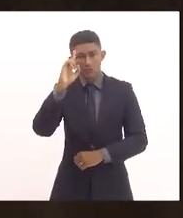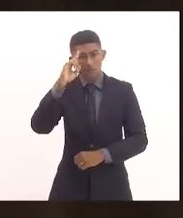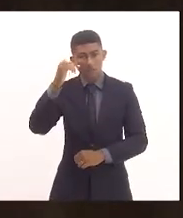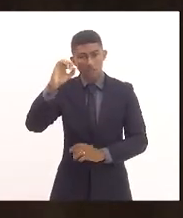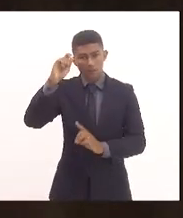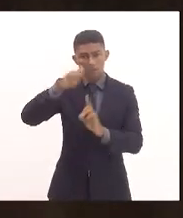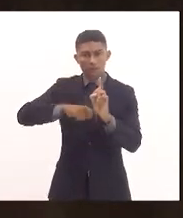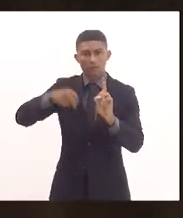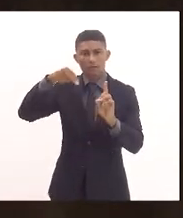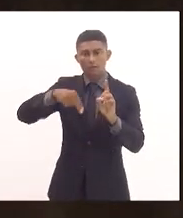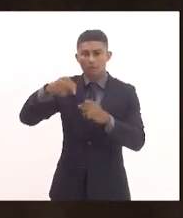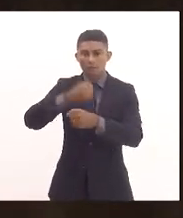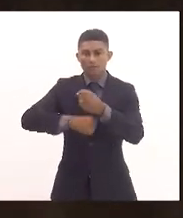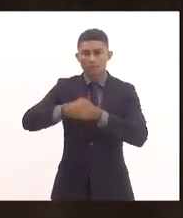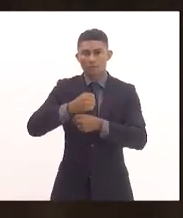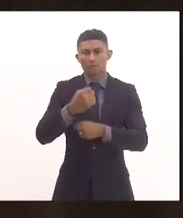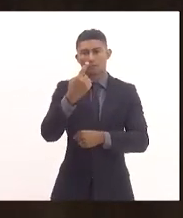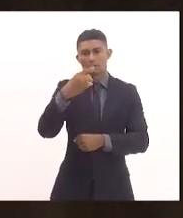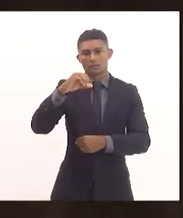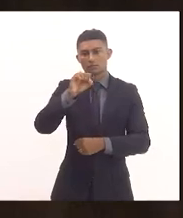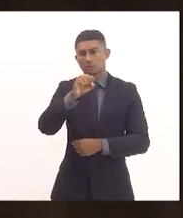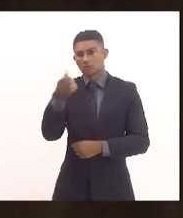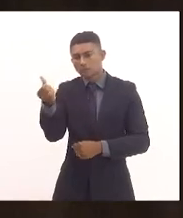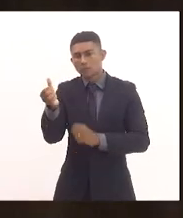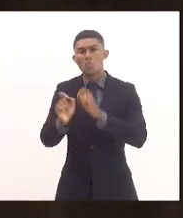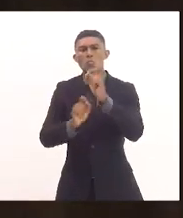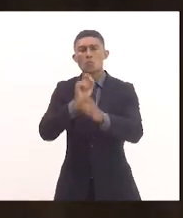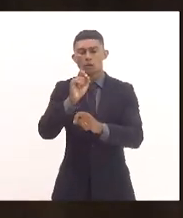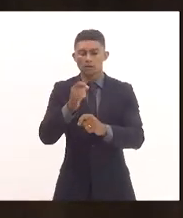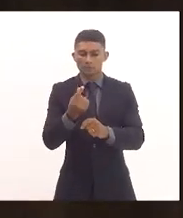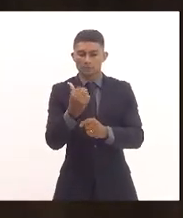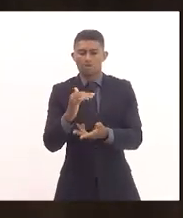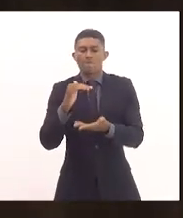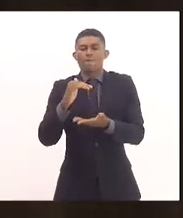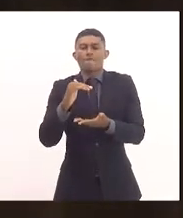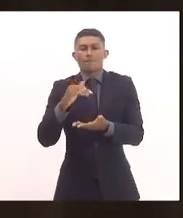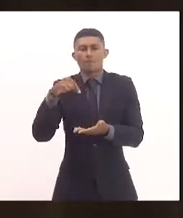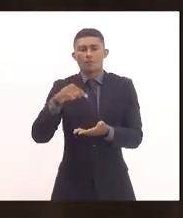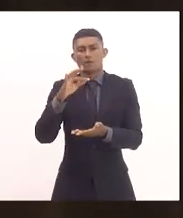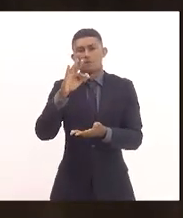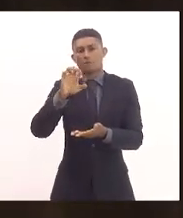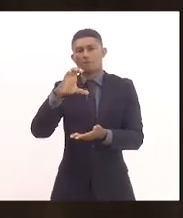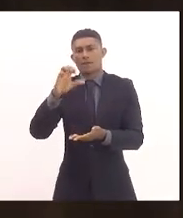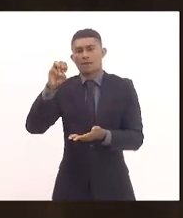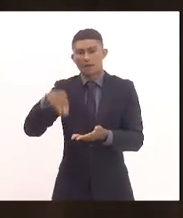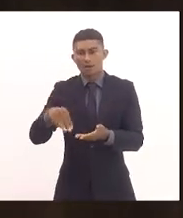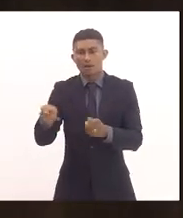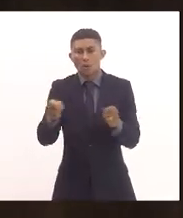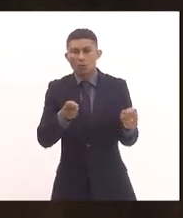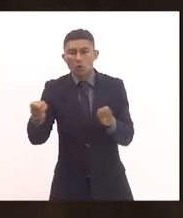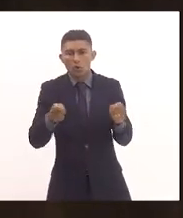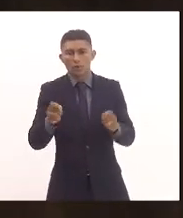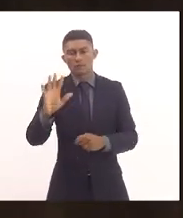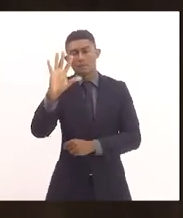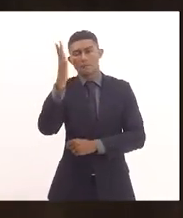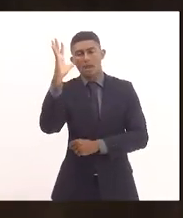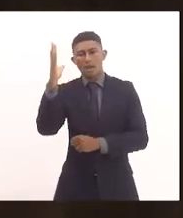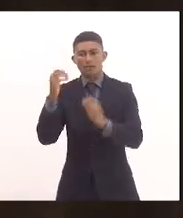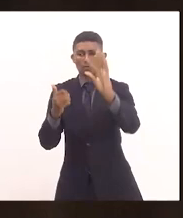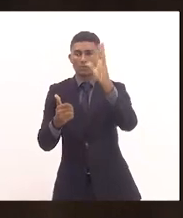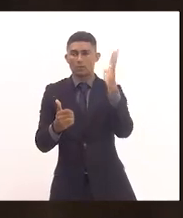86, que instituiu o Fundo Especial de Controle Ambiental, FECAM, e também a